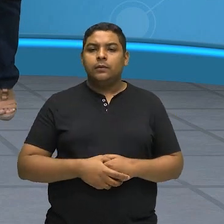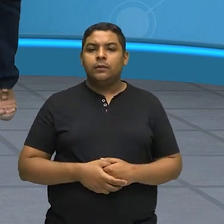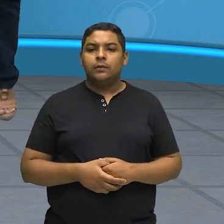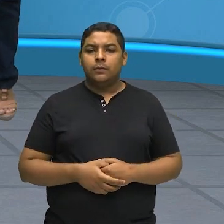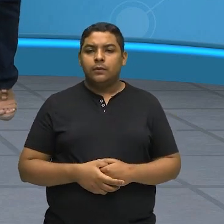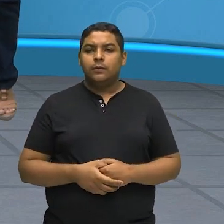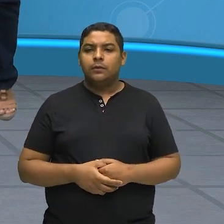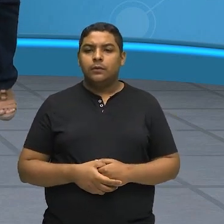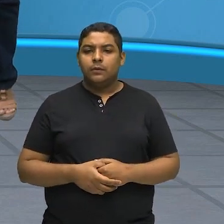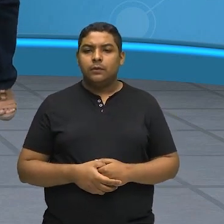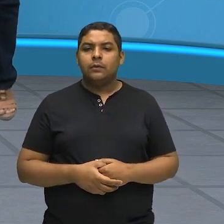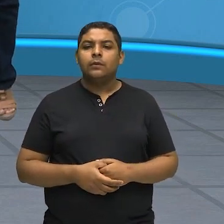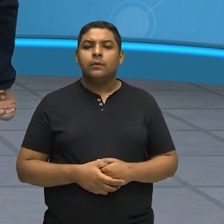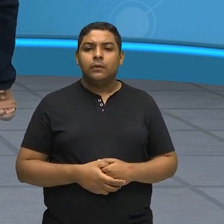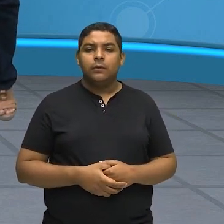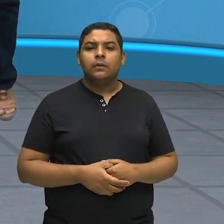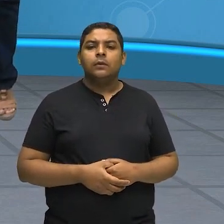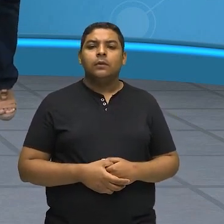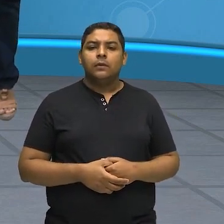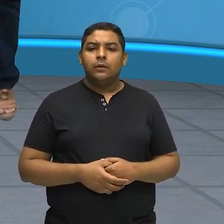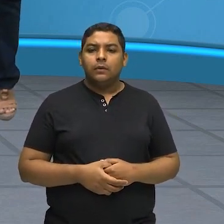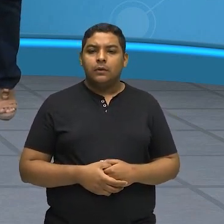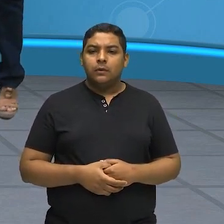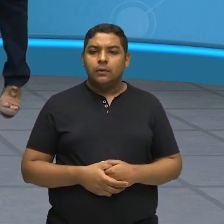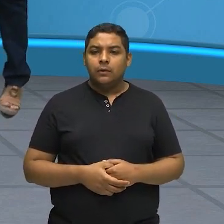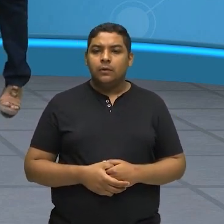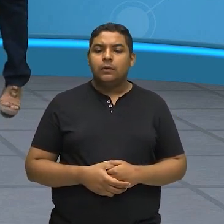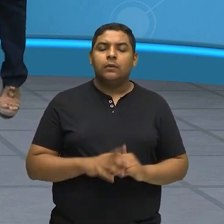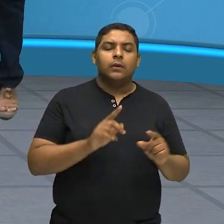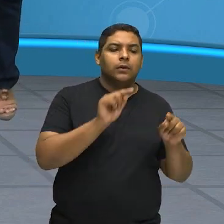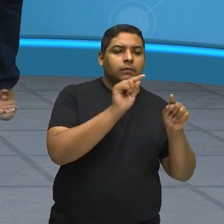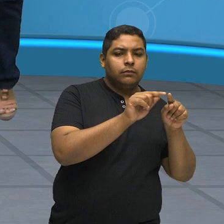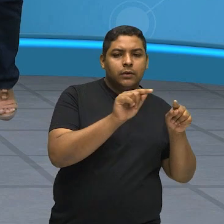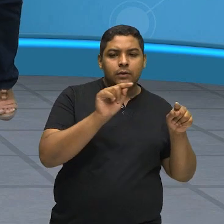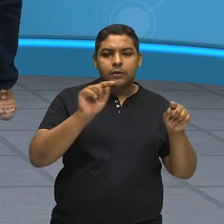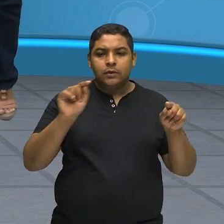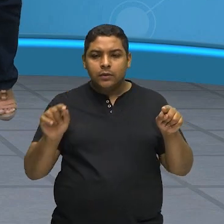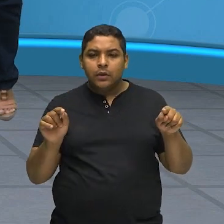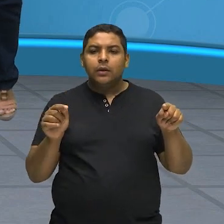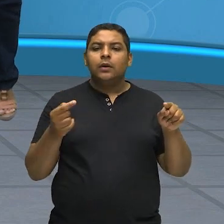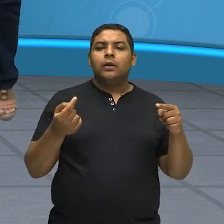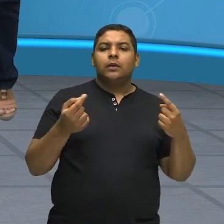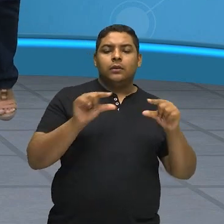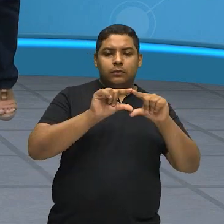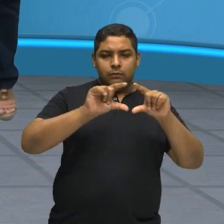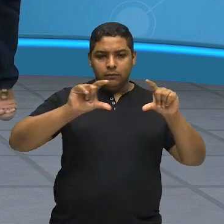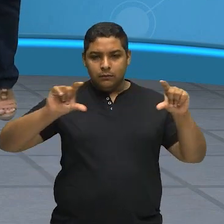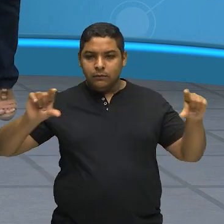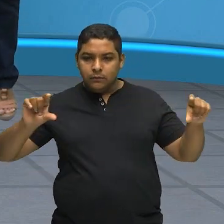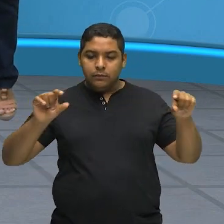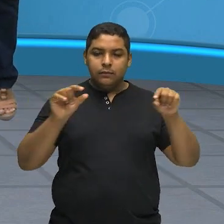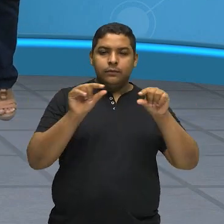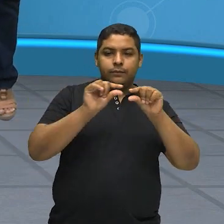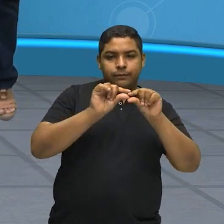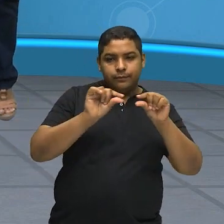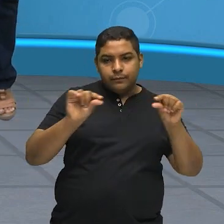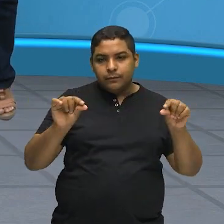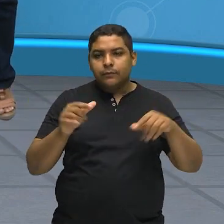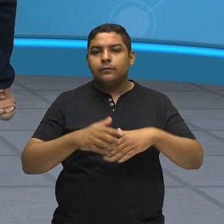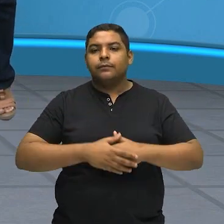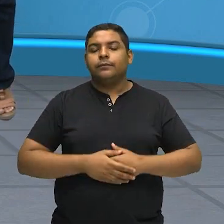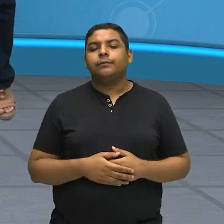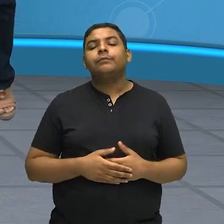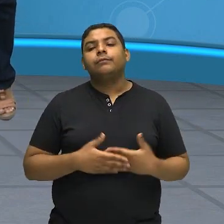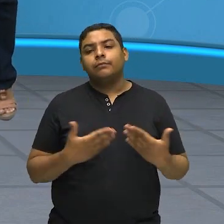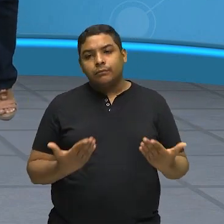classificação quanto ao traço, né? Que ela pode ser tracejada, ela pode ser cheia, ela pode ser fina. Então,